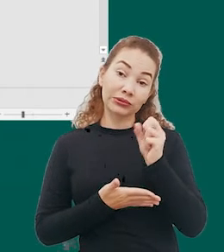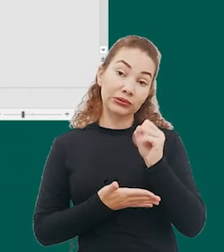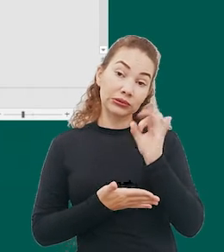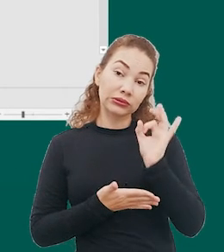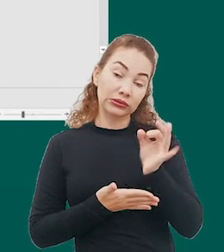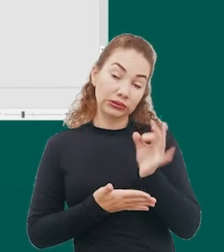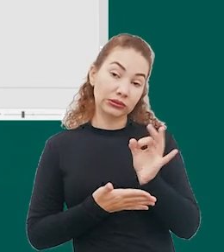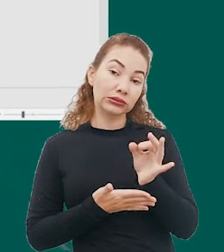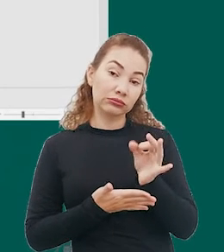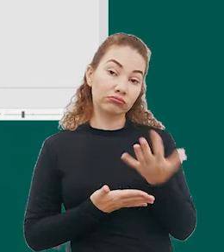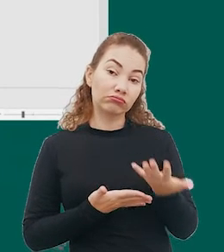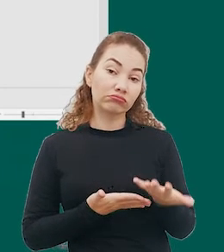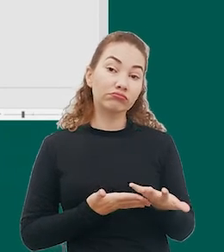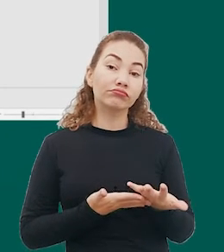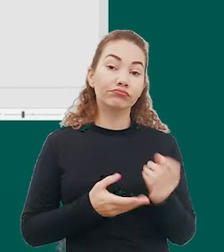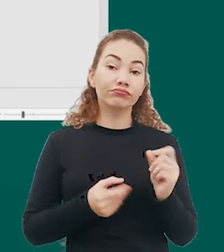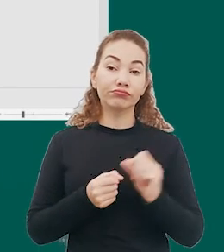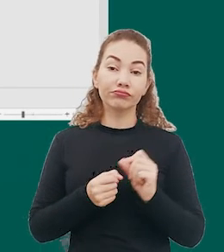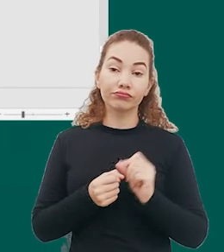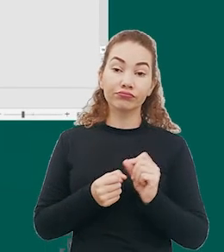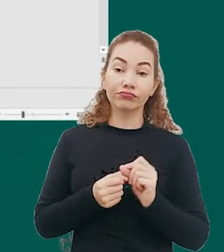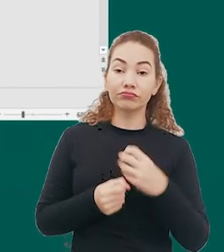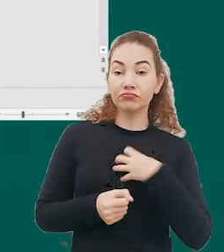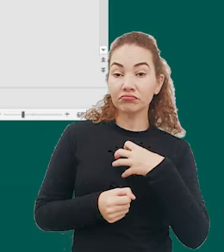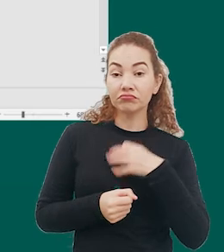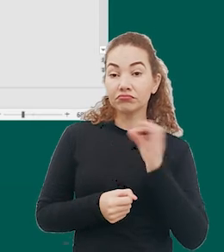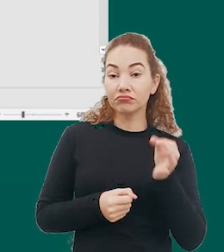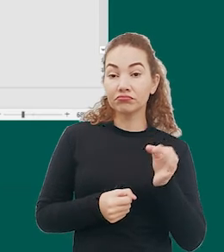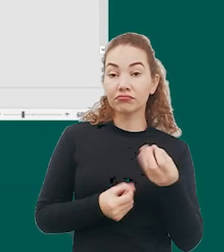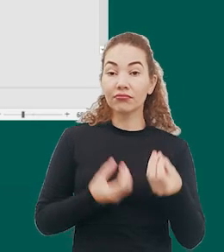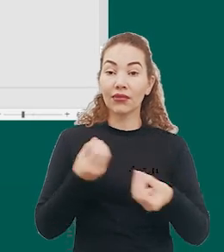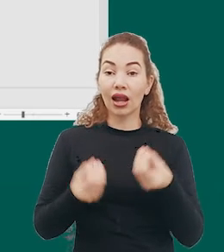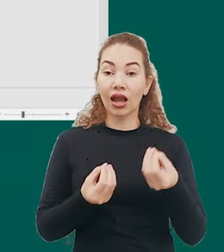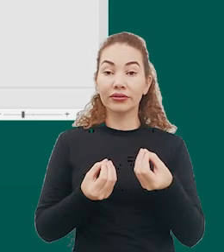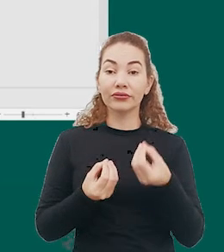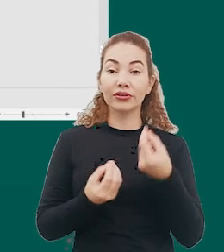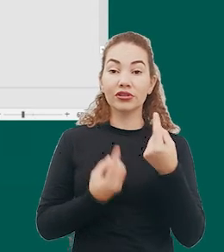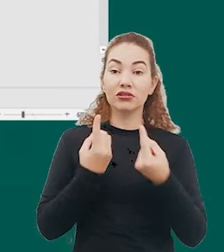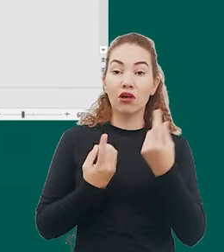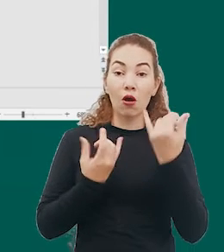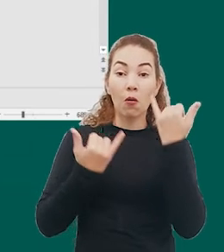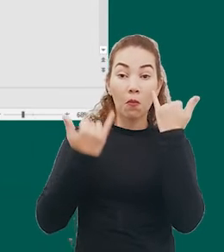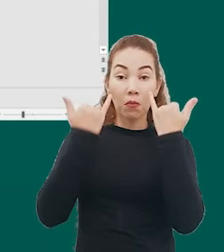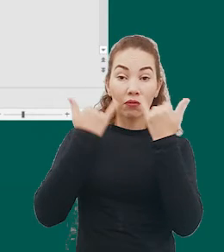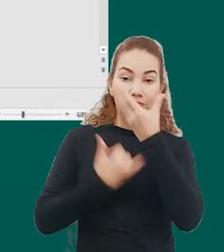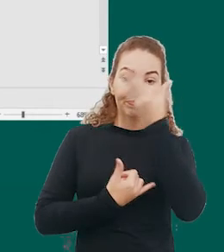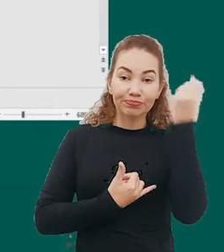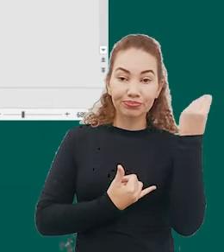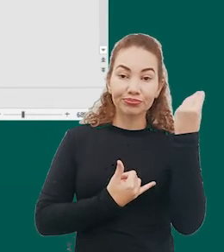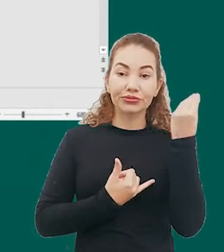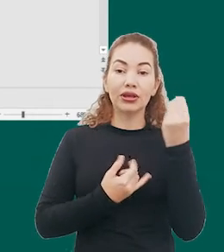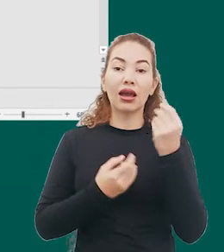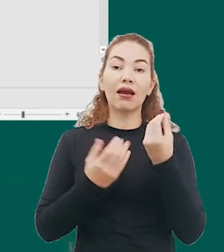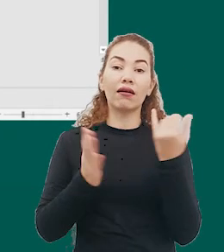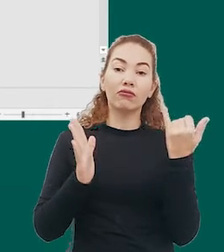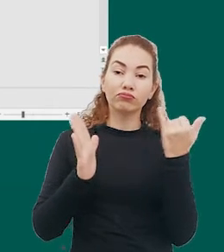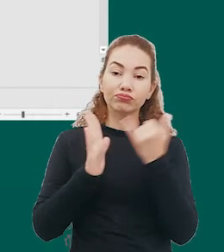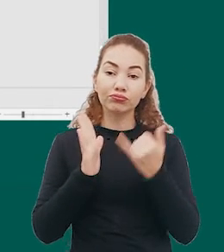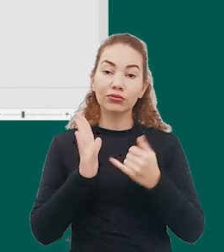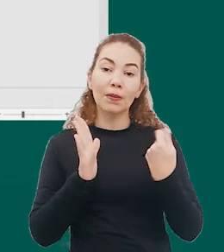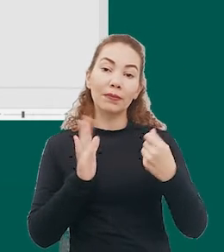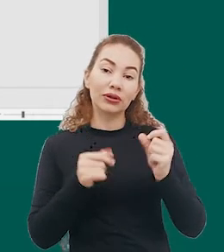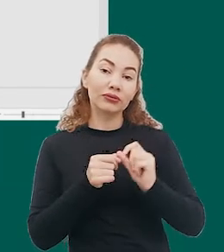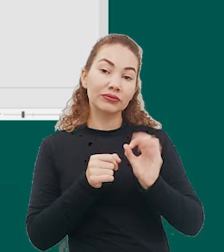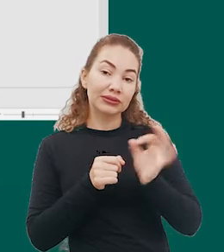nós fazermos, né, de forma correta. Às vezes passa alguma informação que a gente não está fazendo, né, como